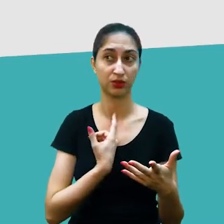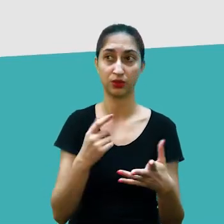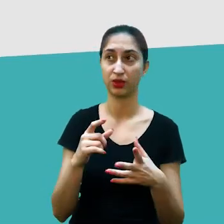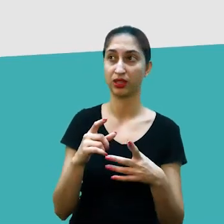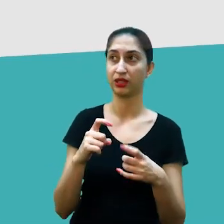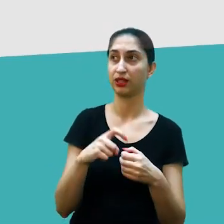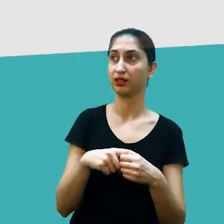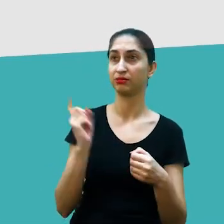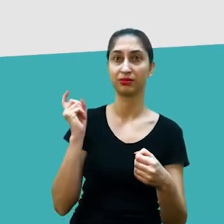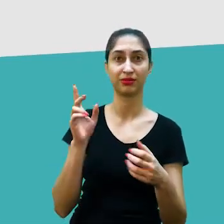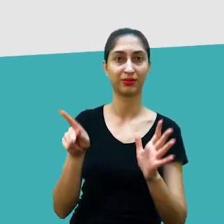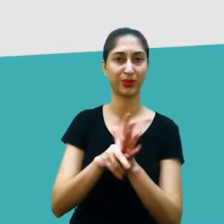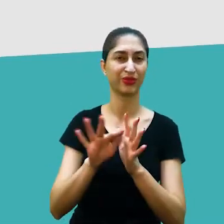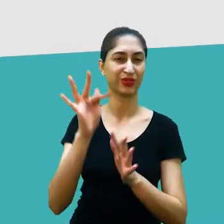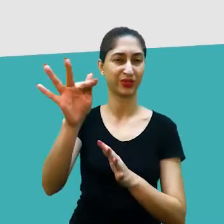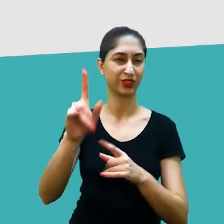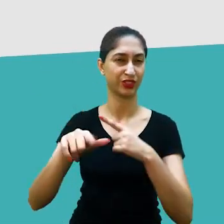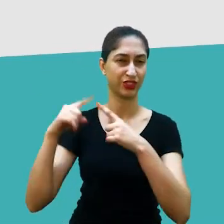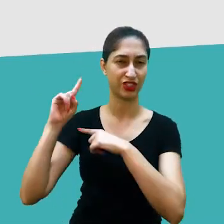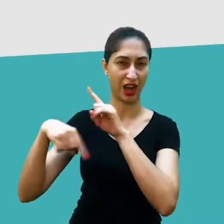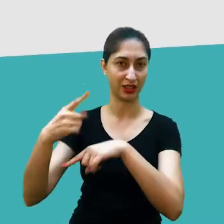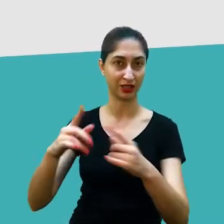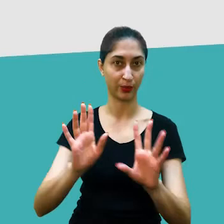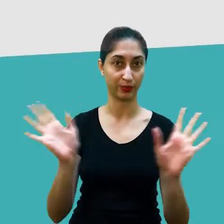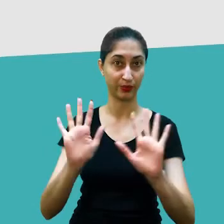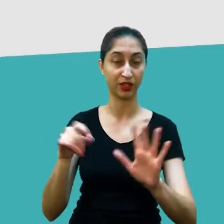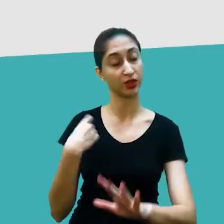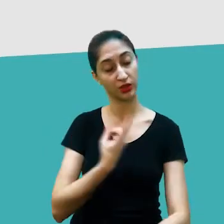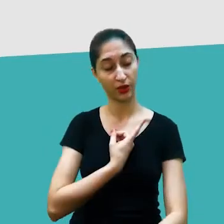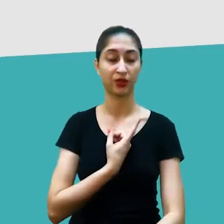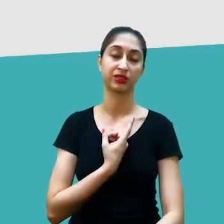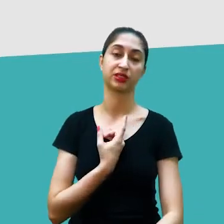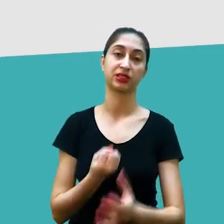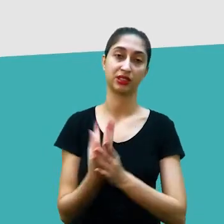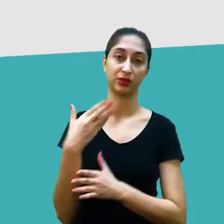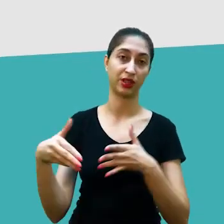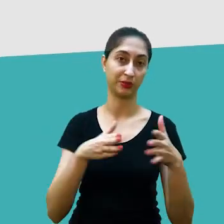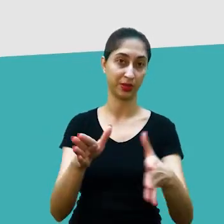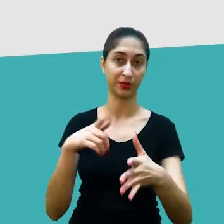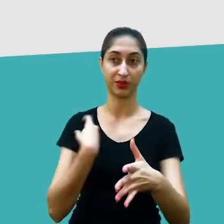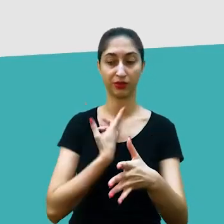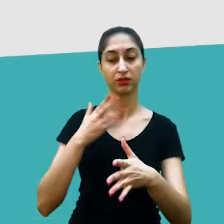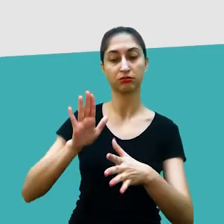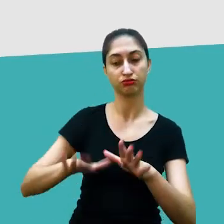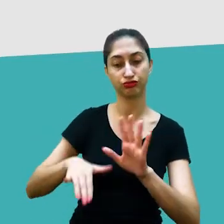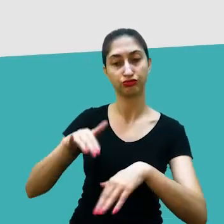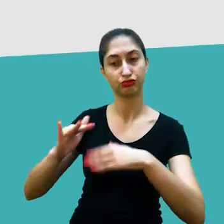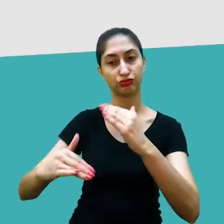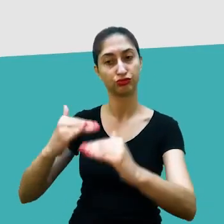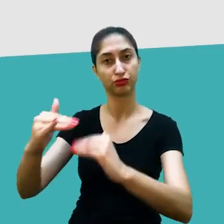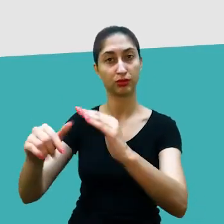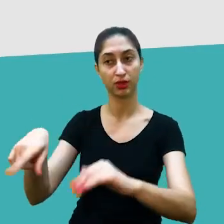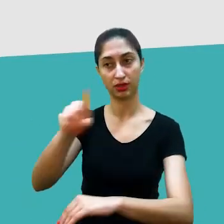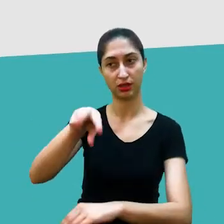desconectados das futuras gerações. Nós estamos construindo uma estrada para eles. Nós estamos pavimentando uma avenida que eles